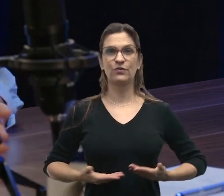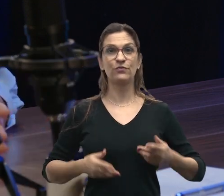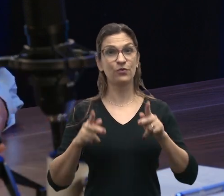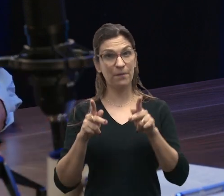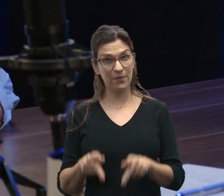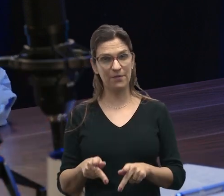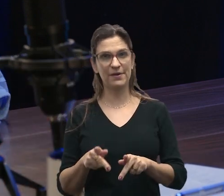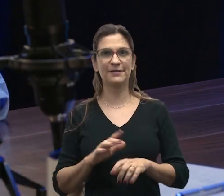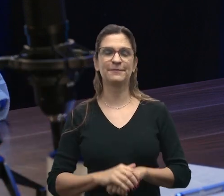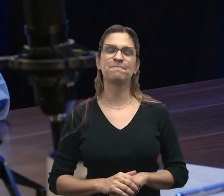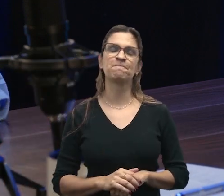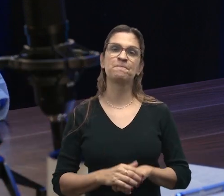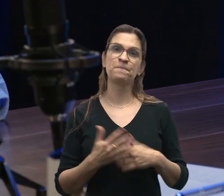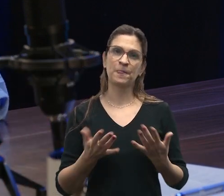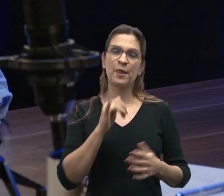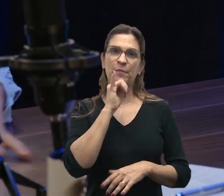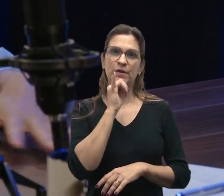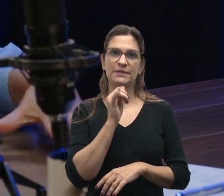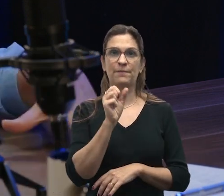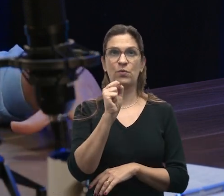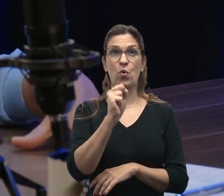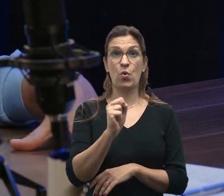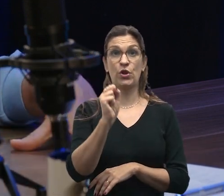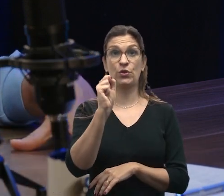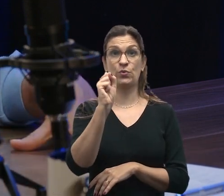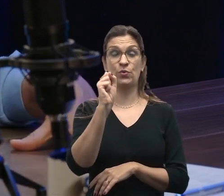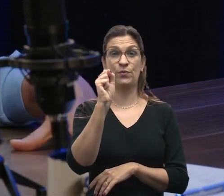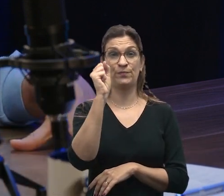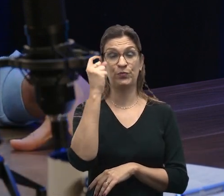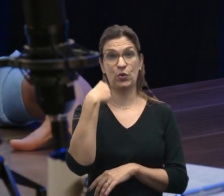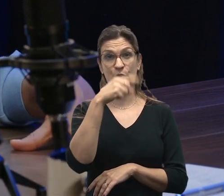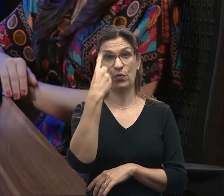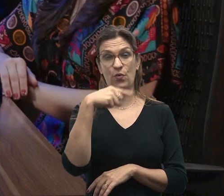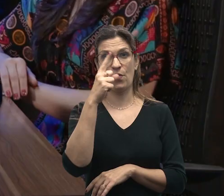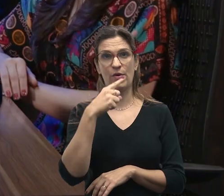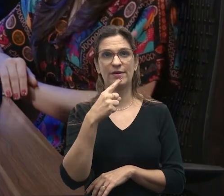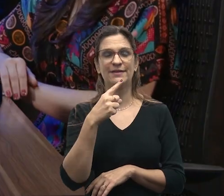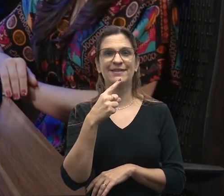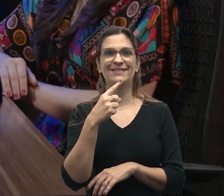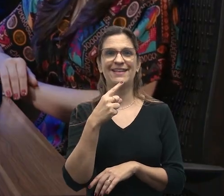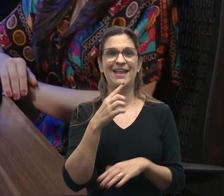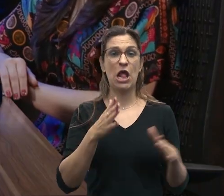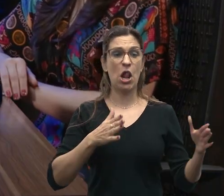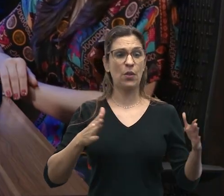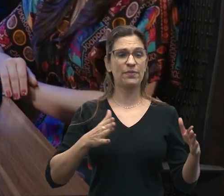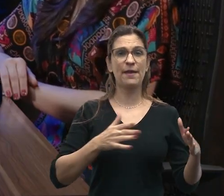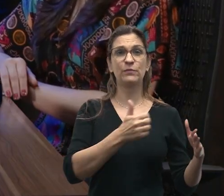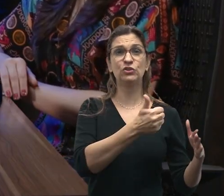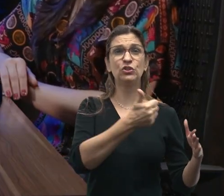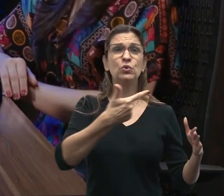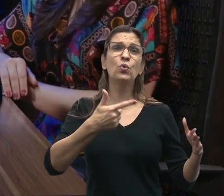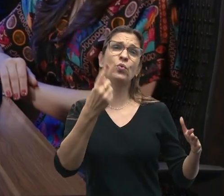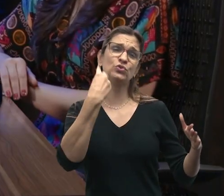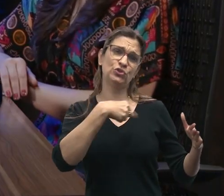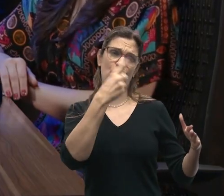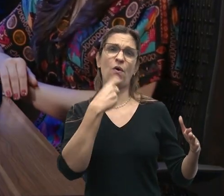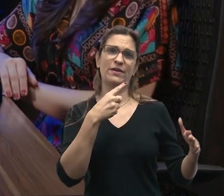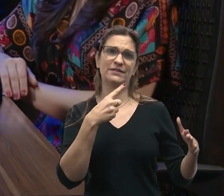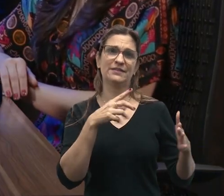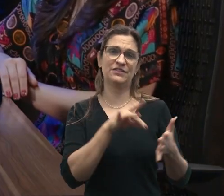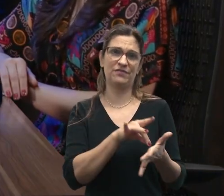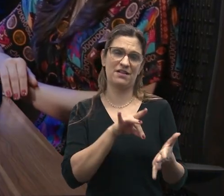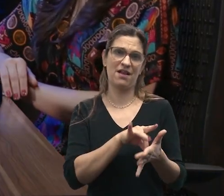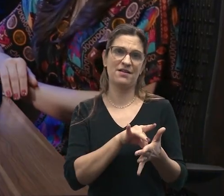8 horas, ele fica basicamente 12 horas com a vida dele comprometida com essa jornada. Tem que sair 1h30 antes